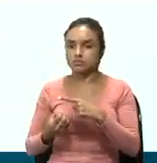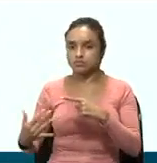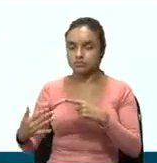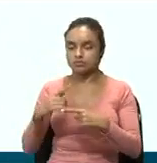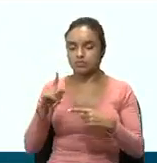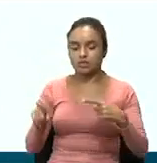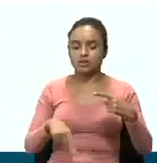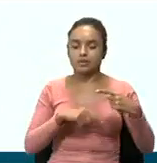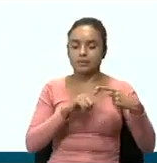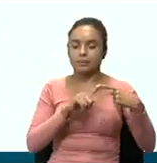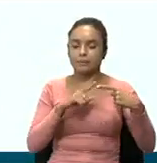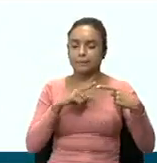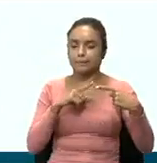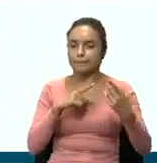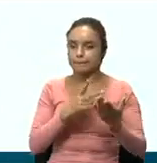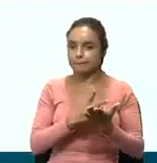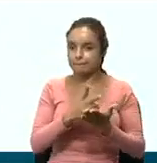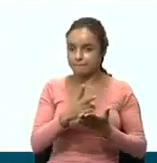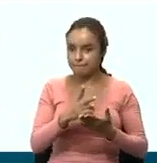primeiro, então eu vou manter